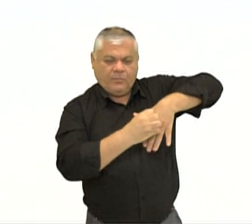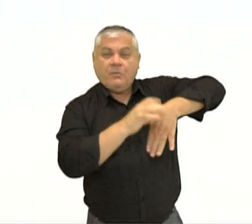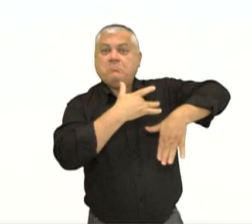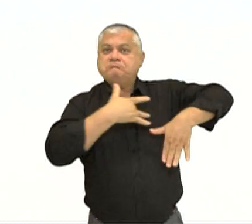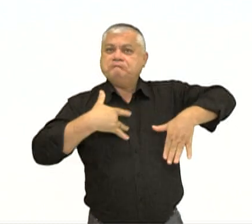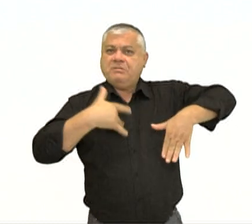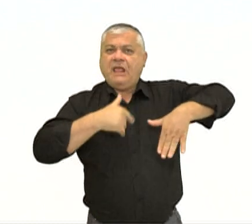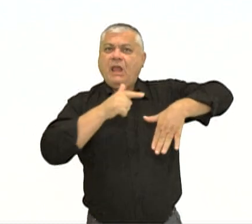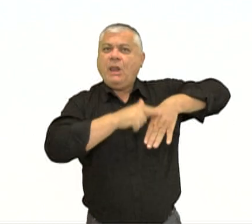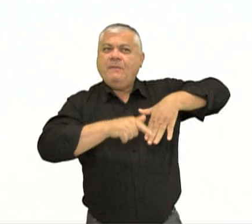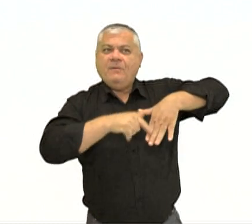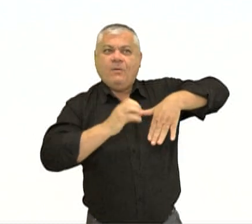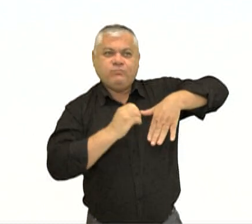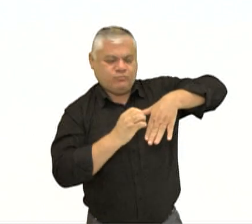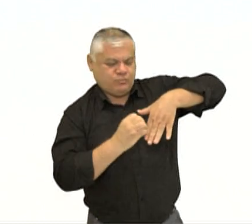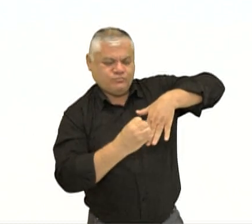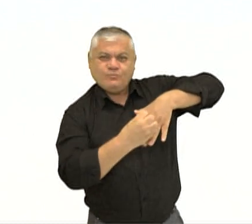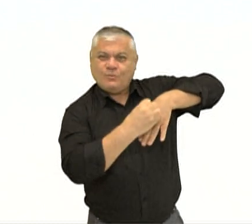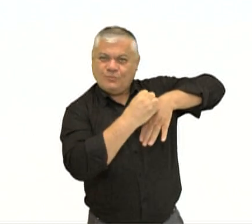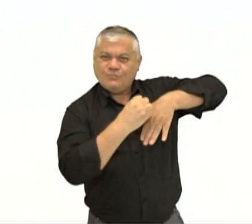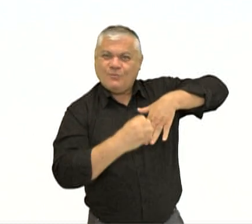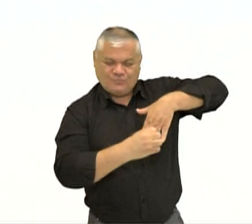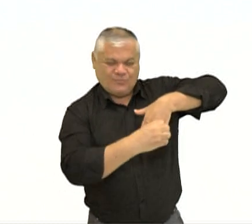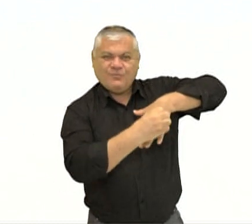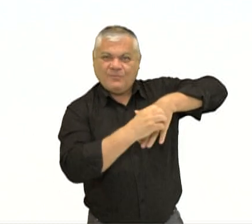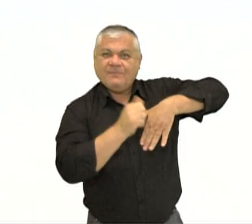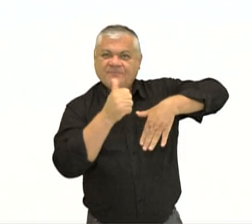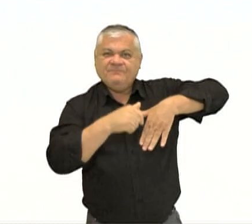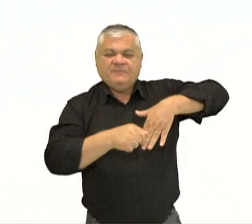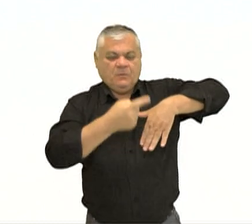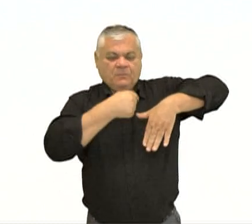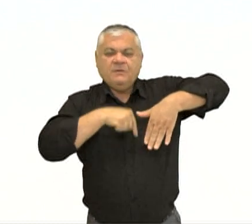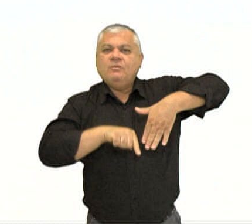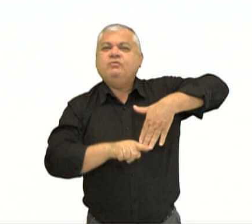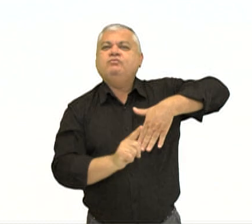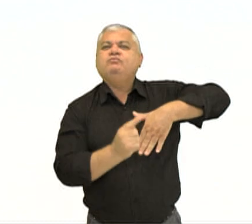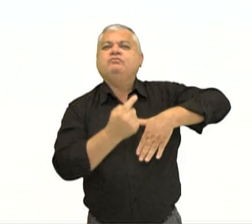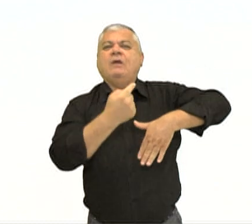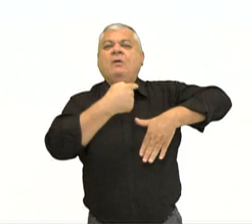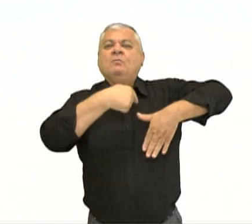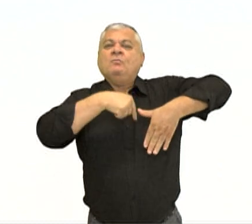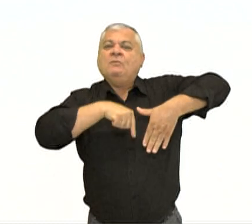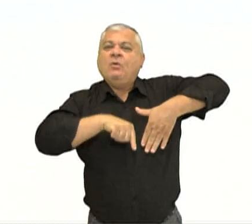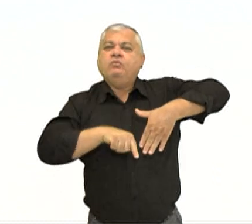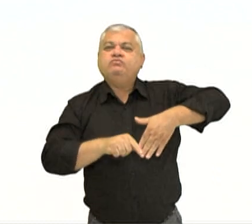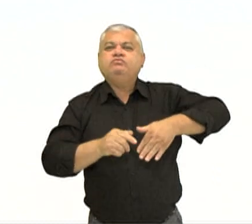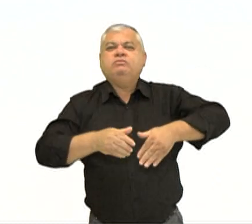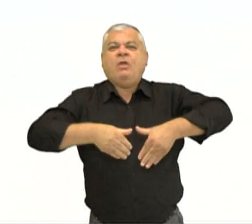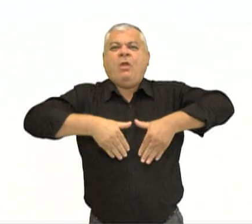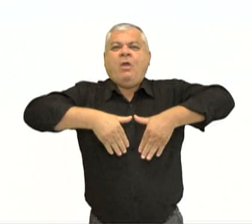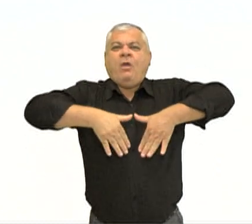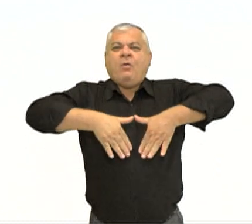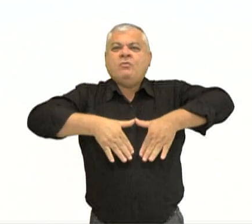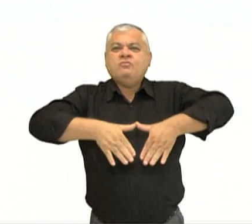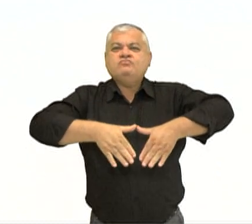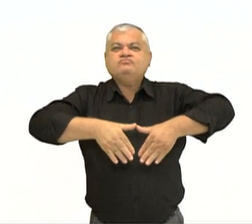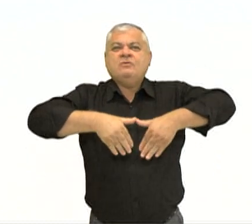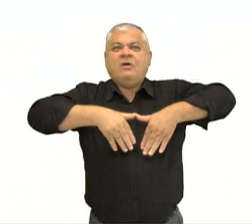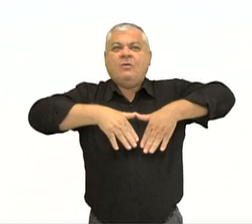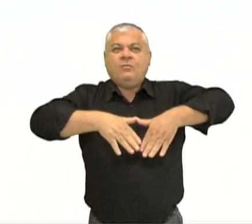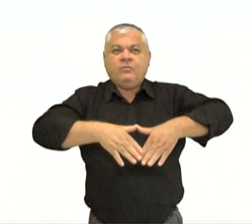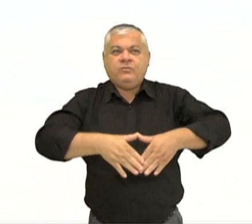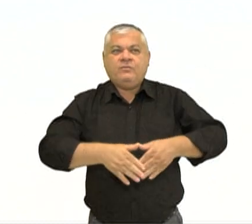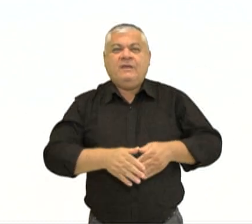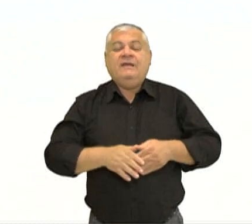bem limpinhos, né? Então, o oxigênio ali vai conseguir entrar facilmente. E nessa situação, um alvéolo